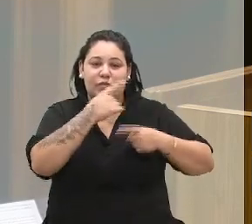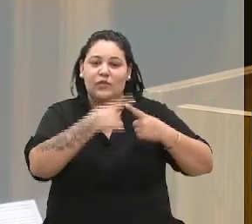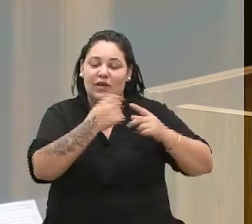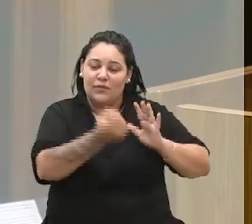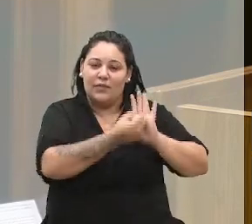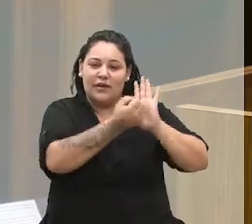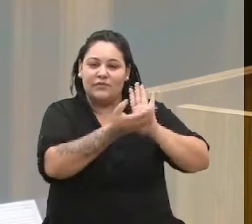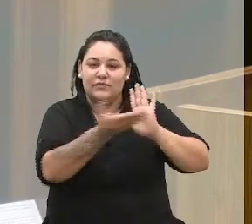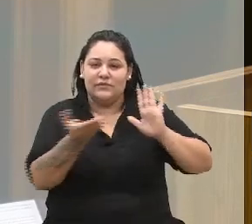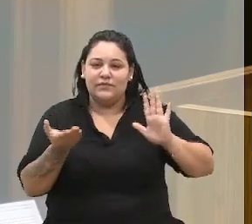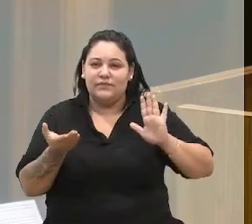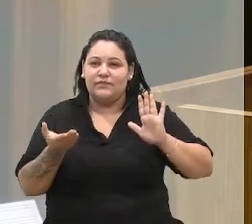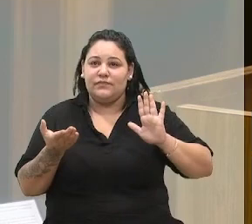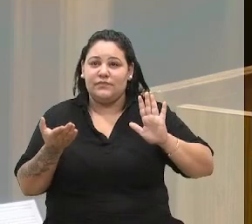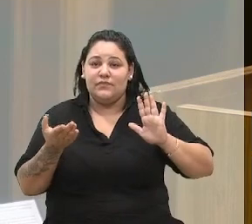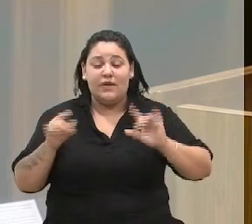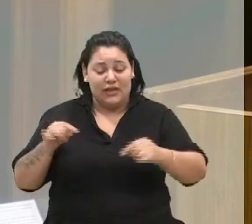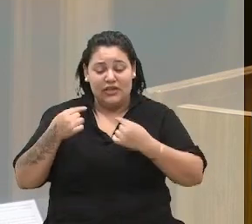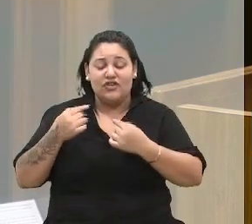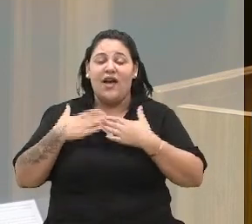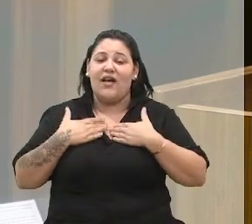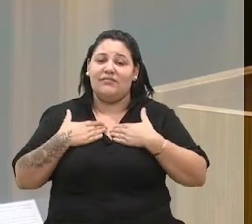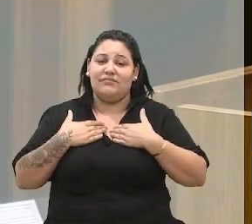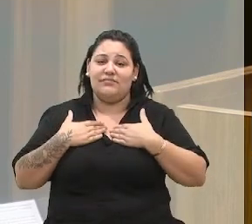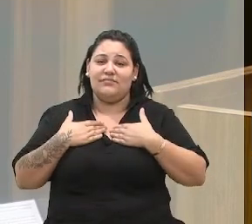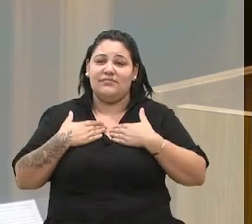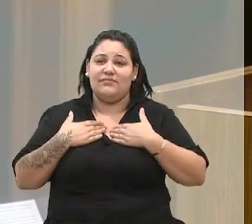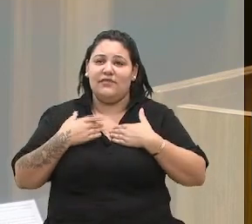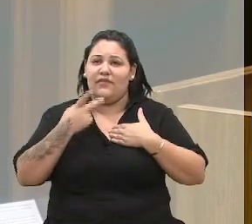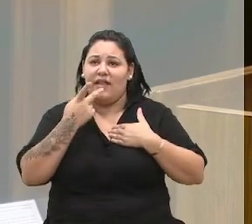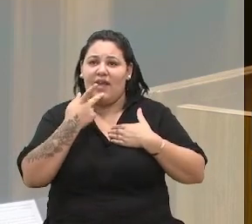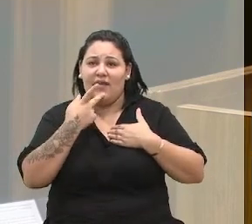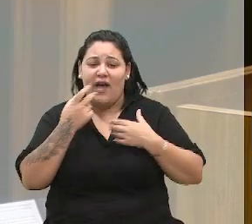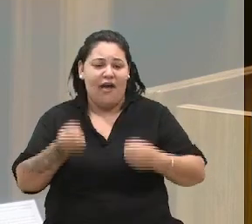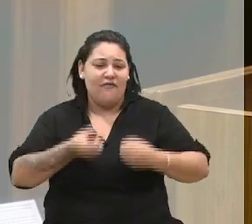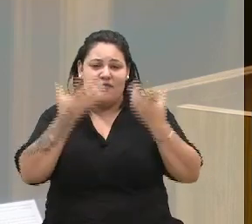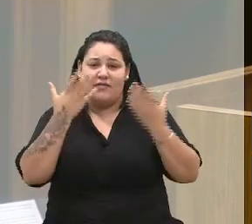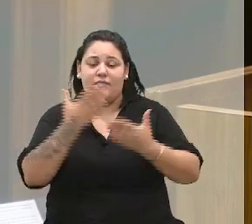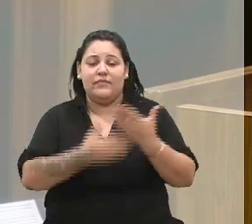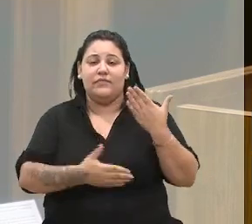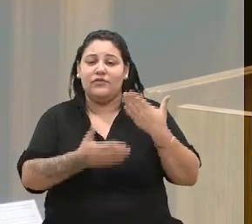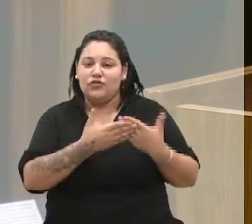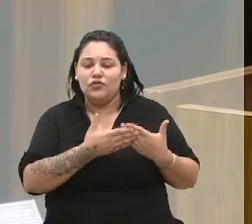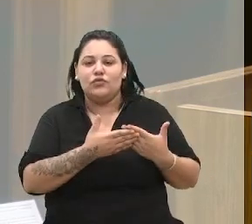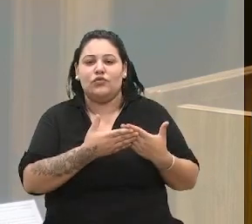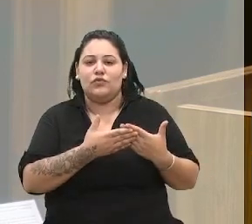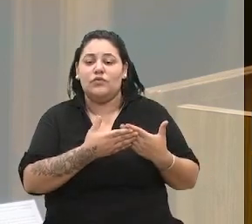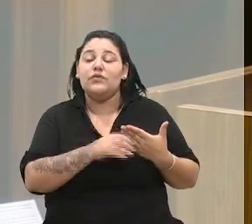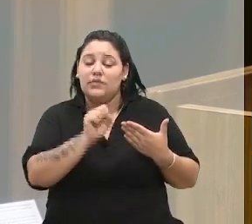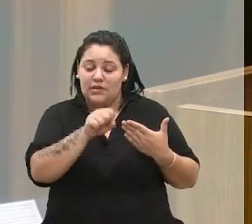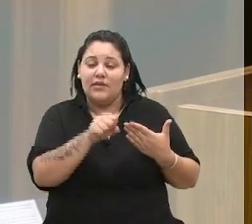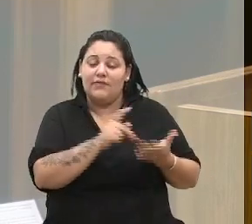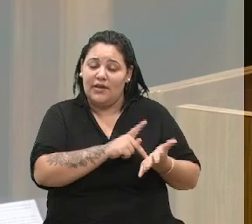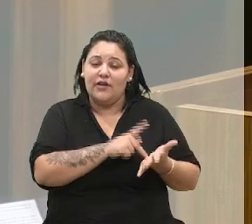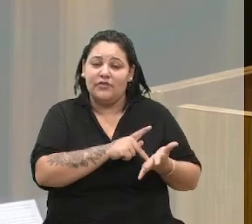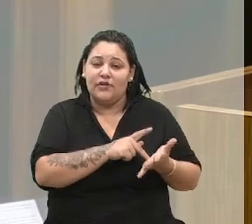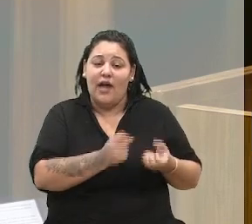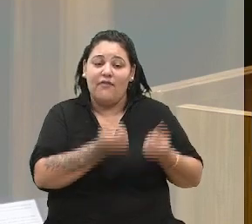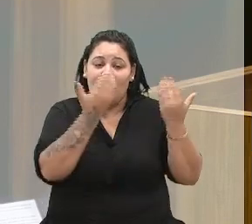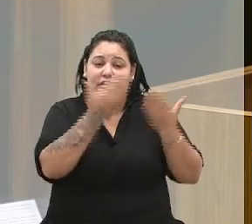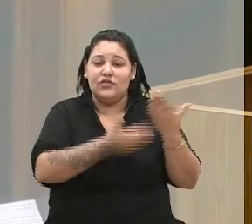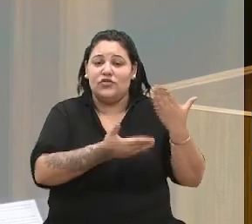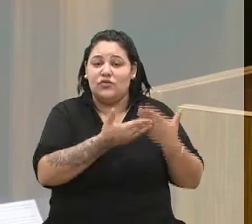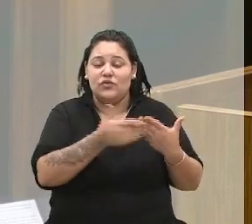deles. E eu fui criticado dizendo que a festa é de todos. A festa é de todos. Não